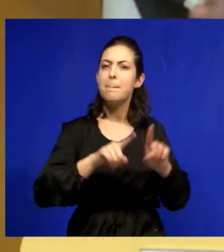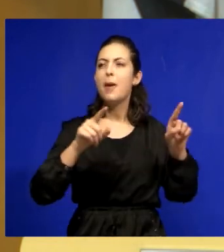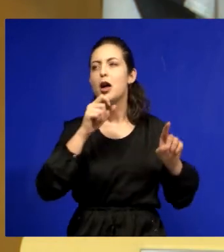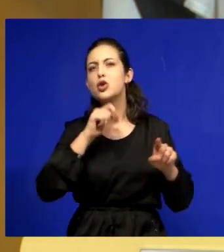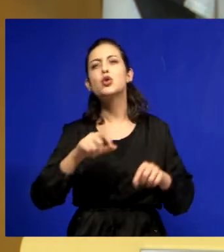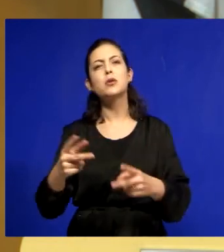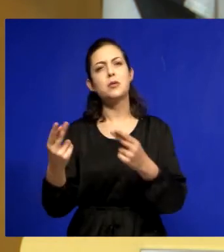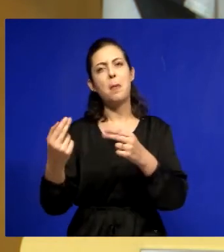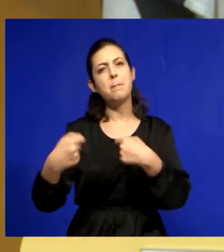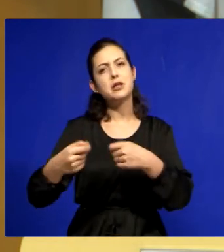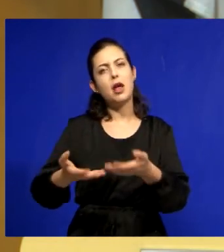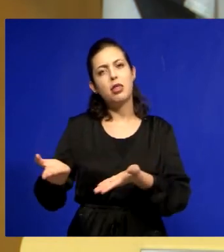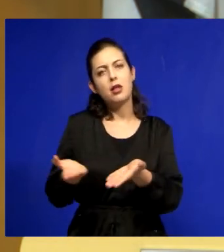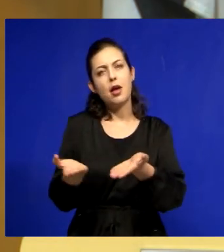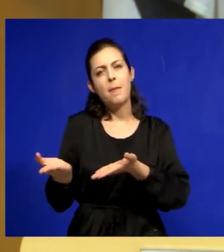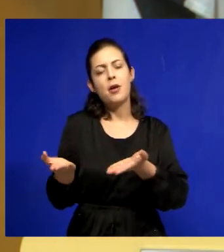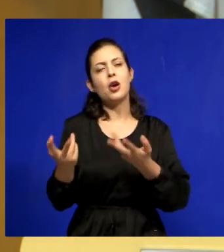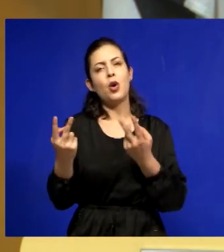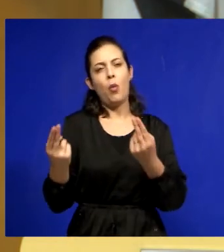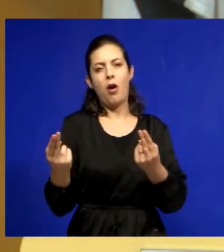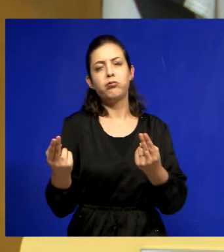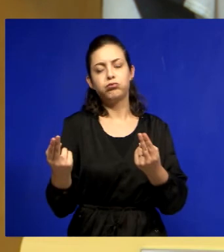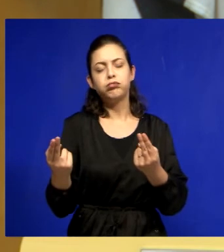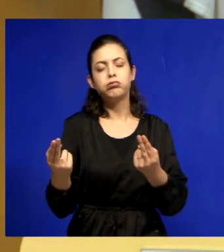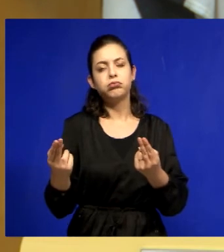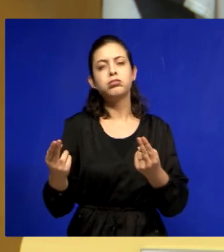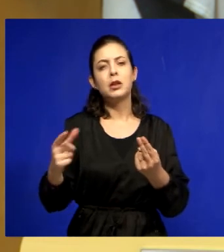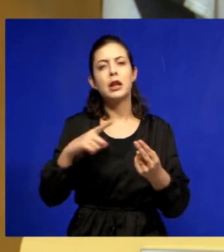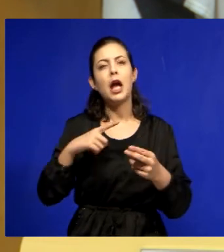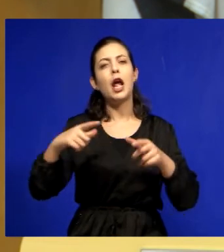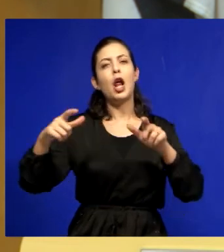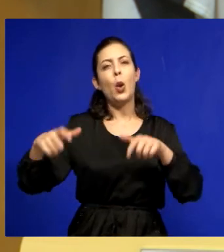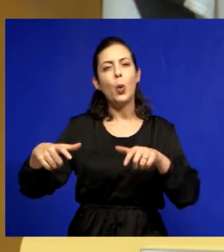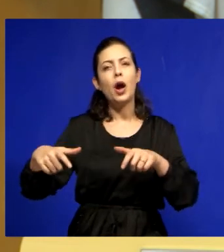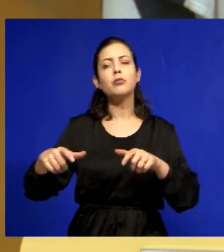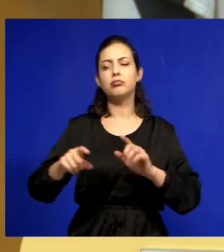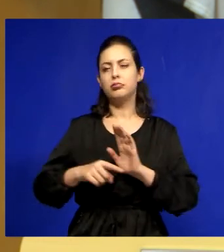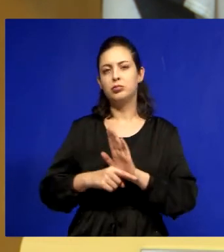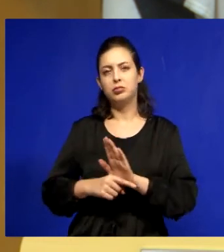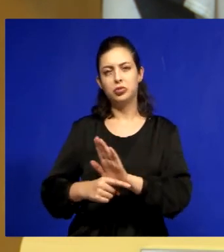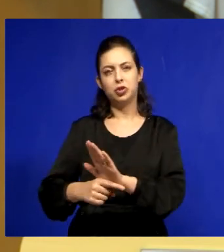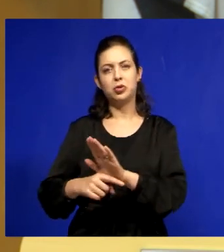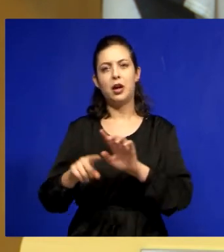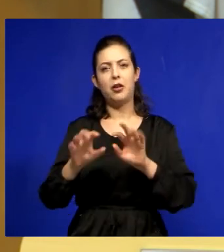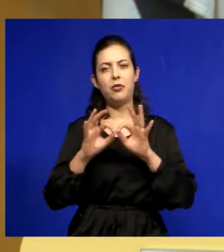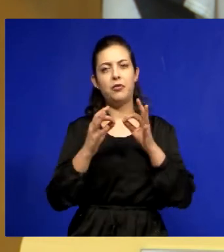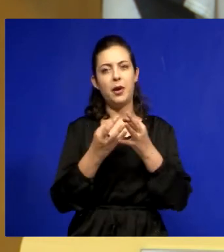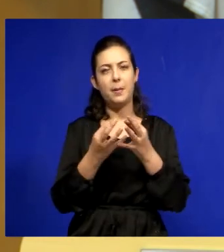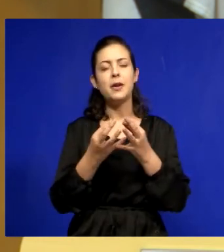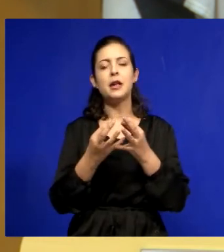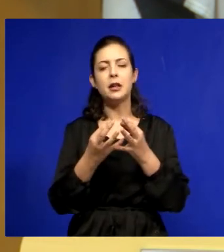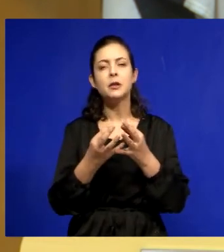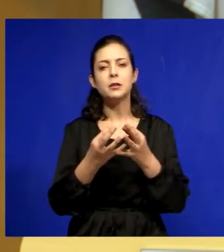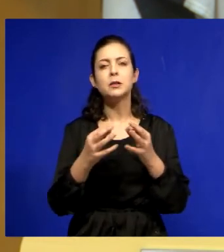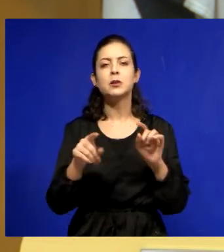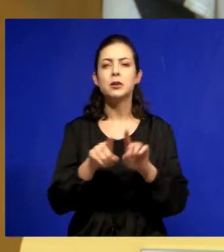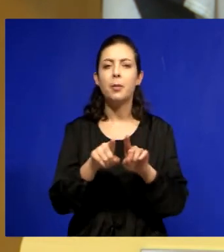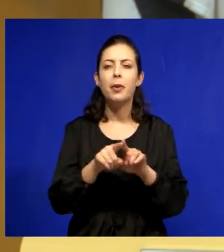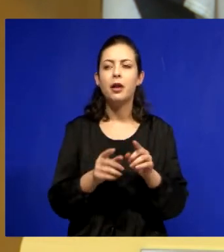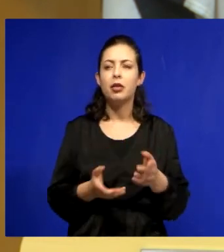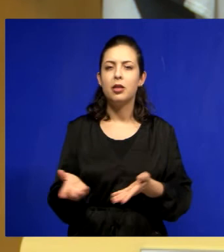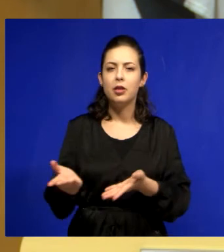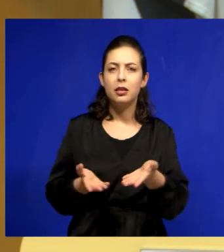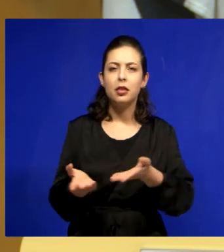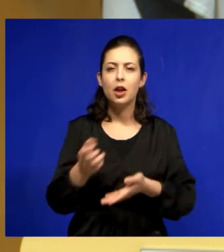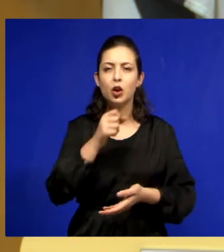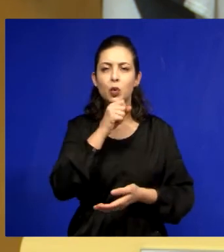idoso também precisa de um espaço dessa forma para que a gente possa ajudar as famílias da nossa cidade e possa tratar